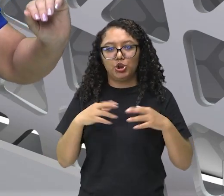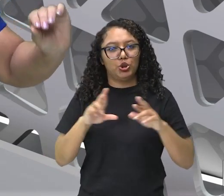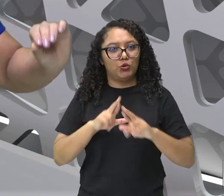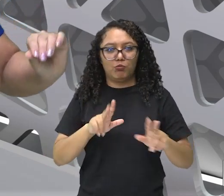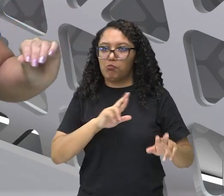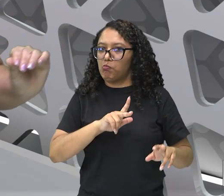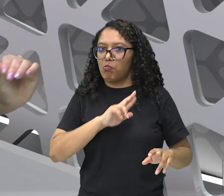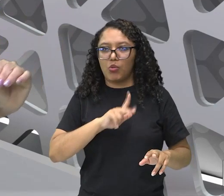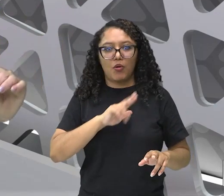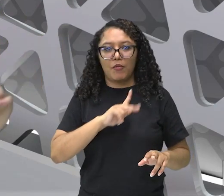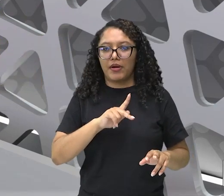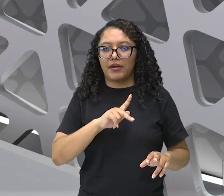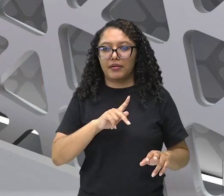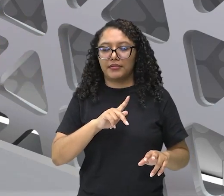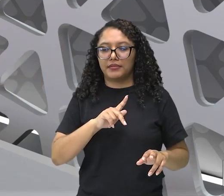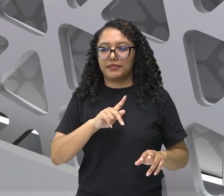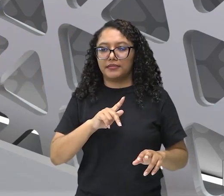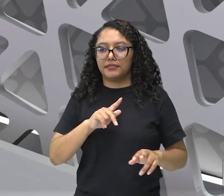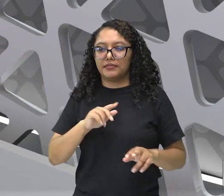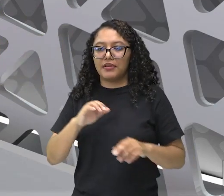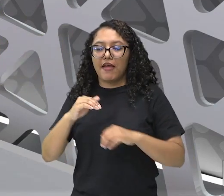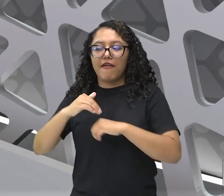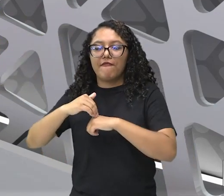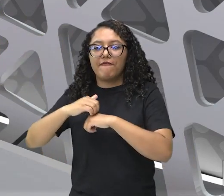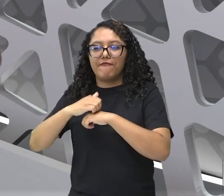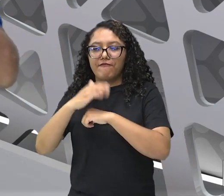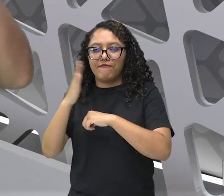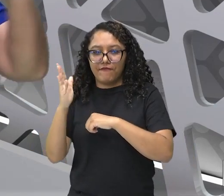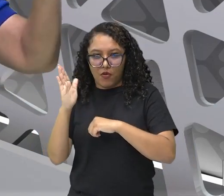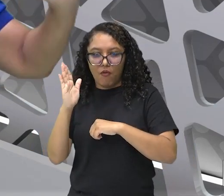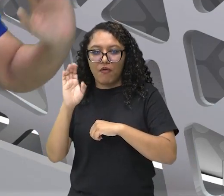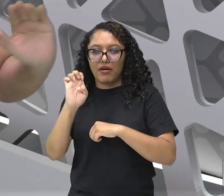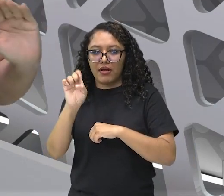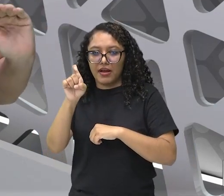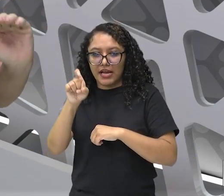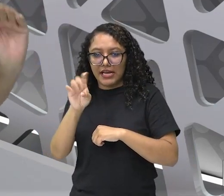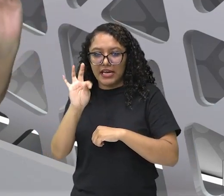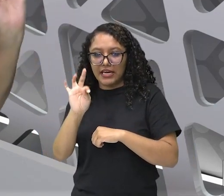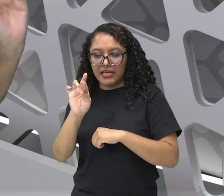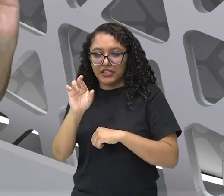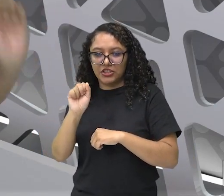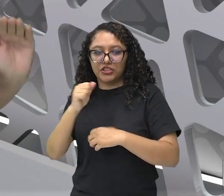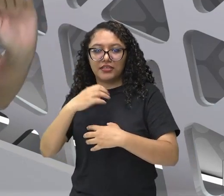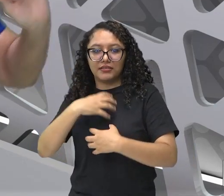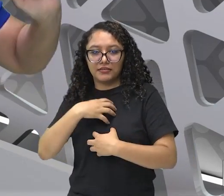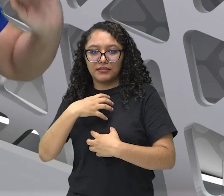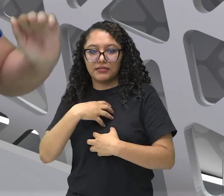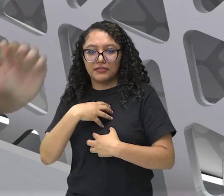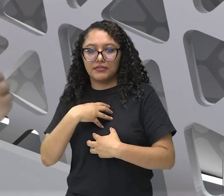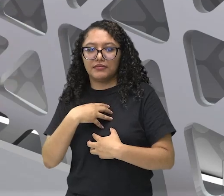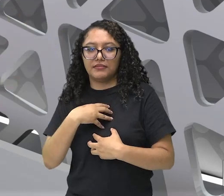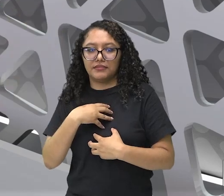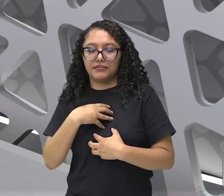através de uma forma extrasensorial. Vamos usar um termo mais